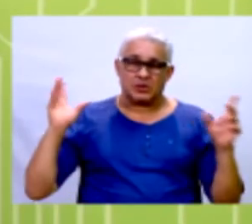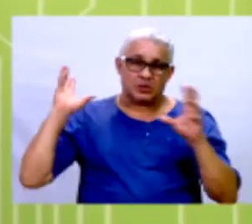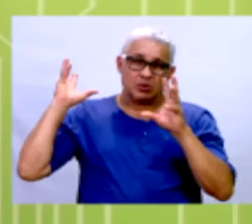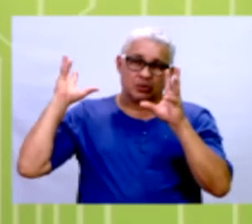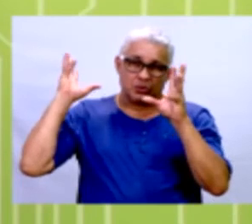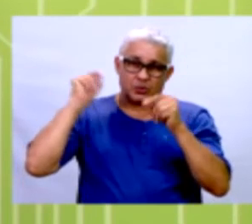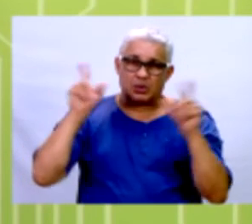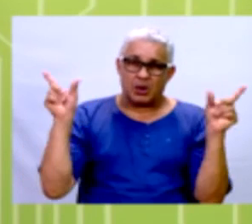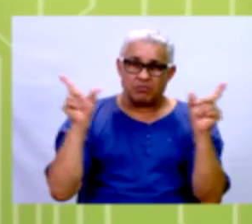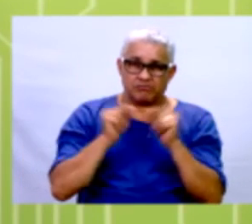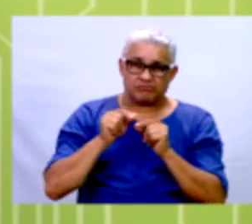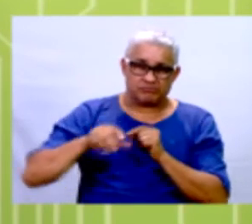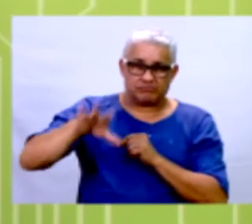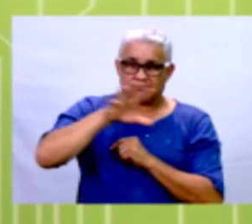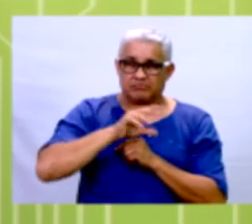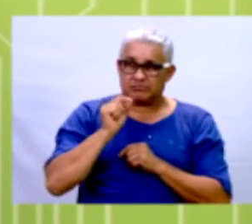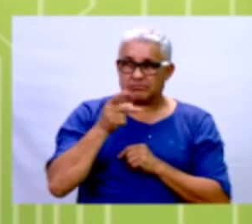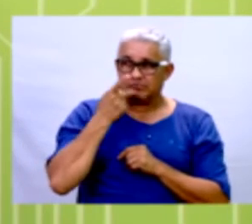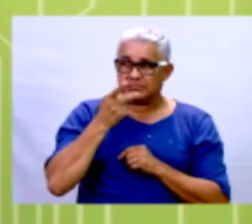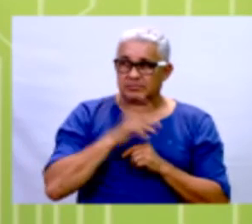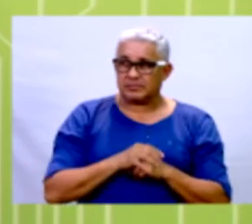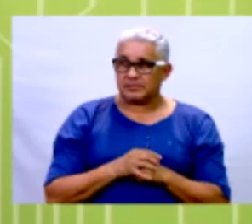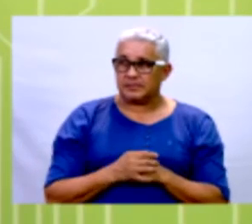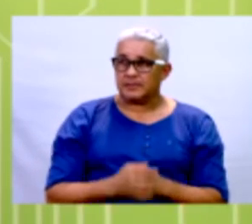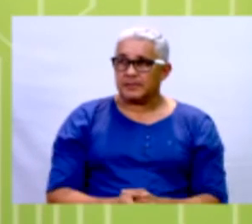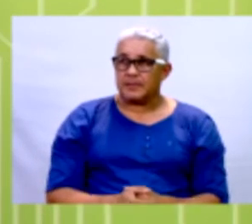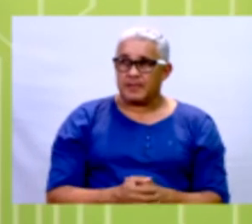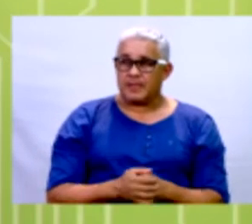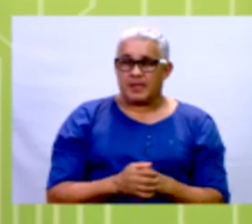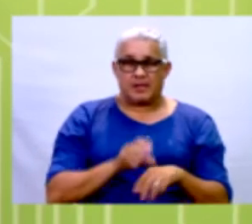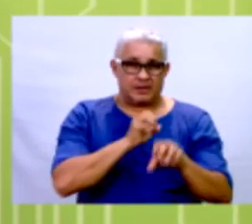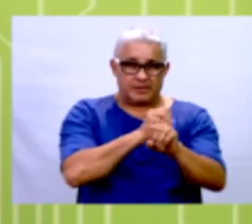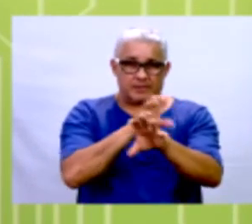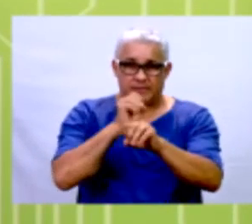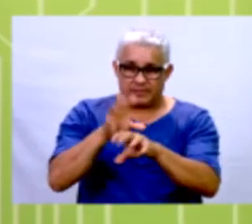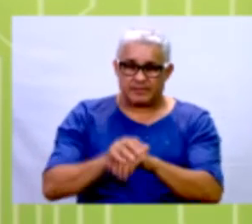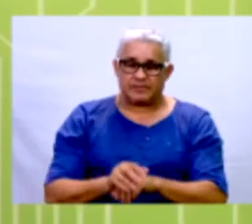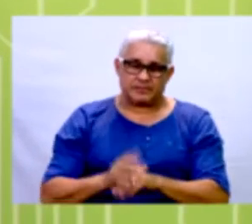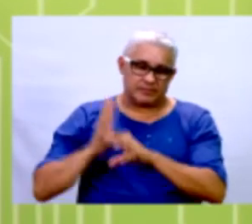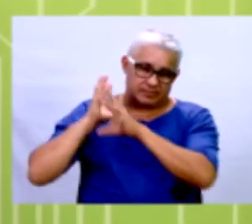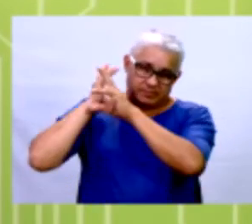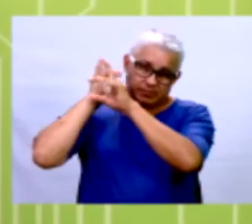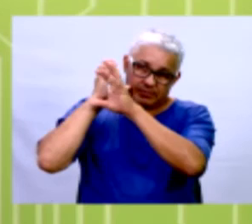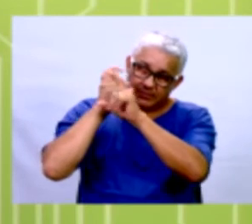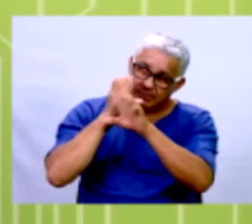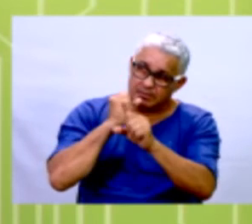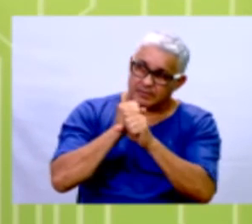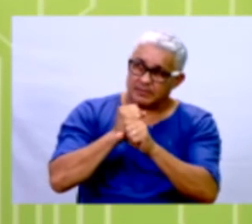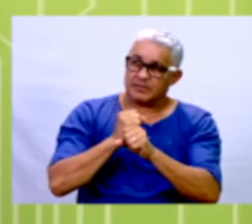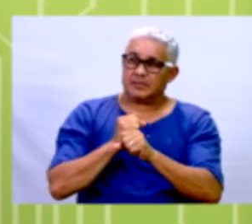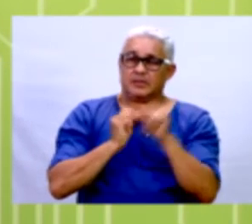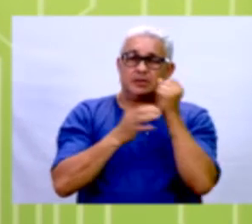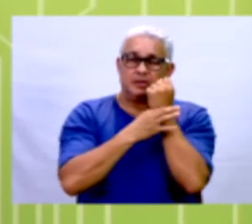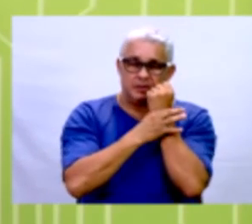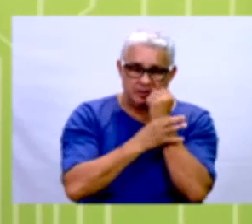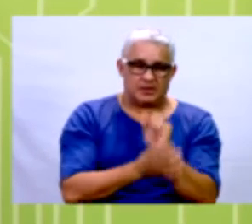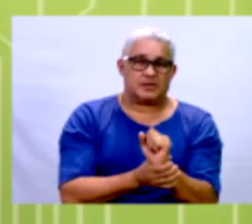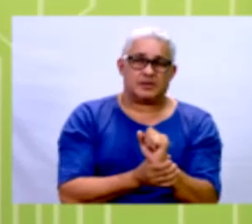que falamos aqui nesse período, né? Trabalhamos aí as questões, recapitulando um pouco sobre segurança, né? Falamos